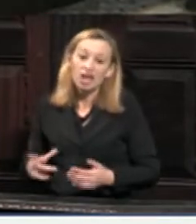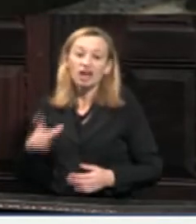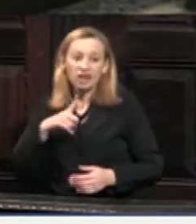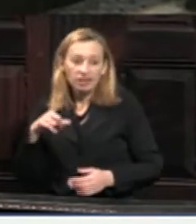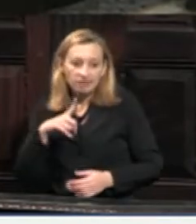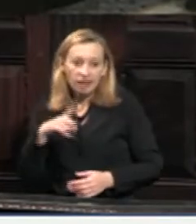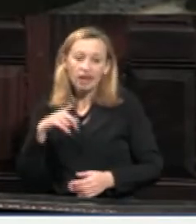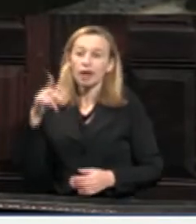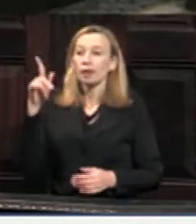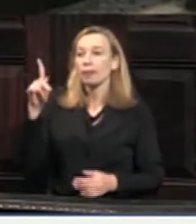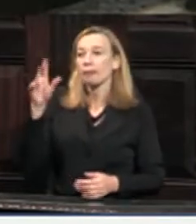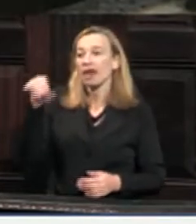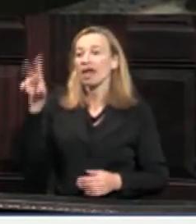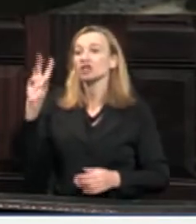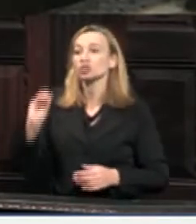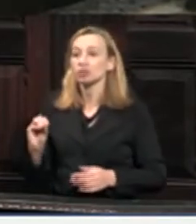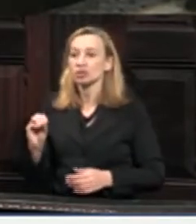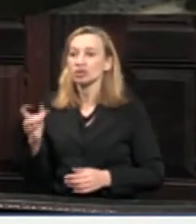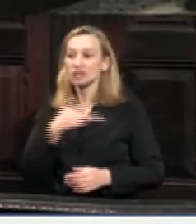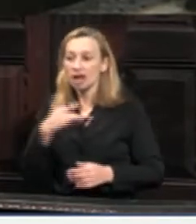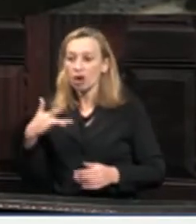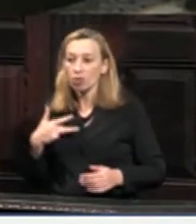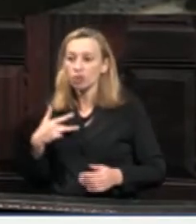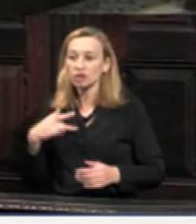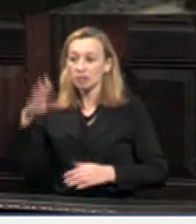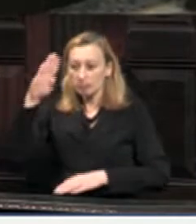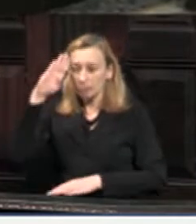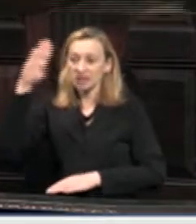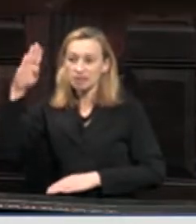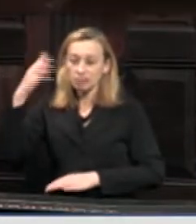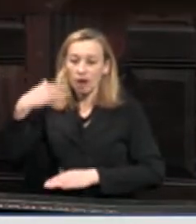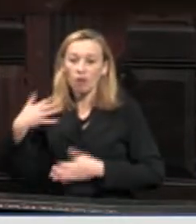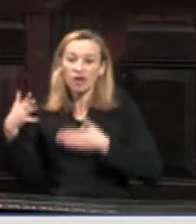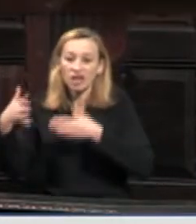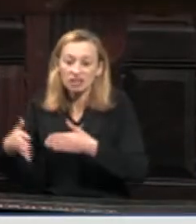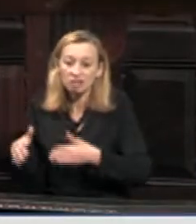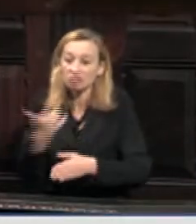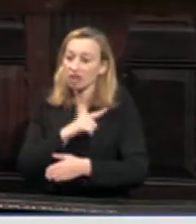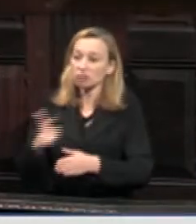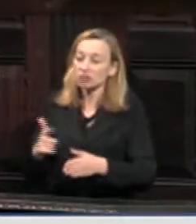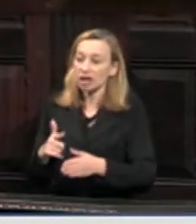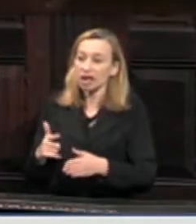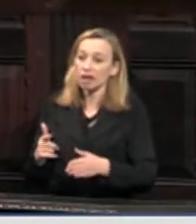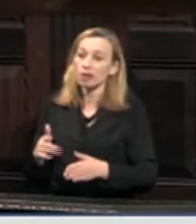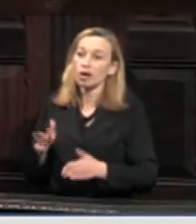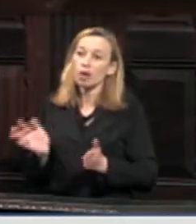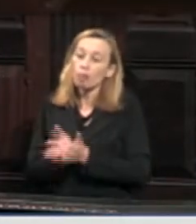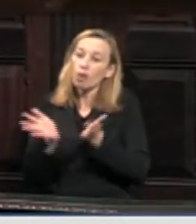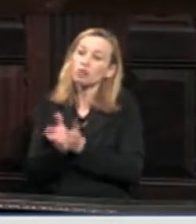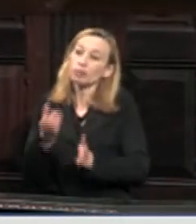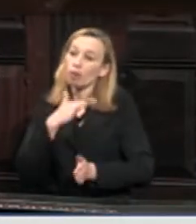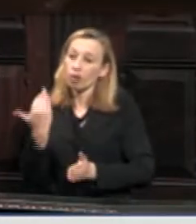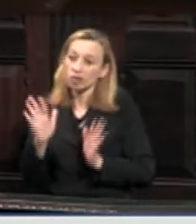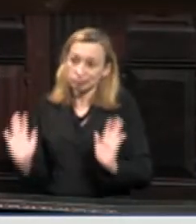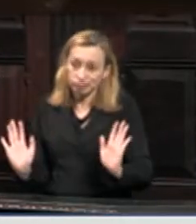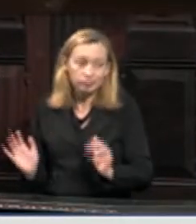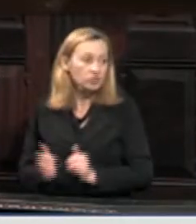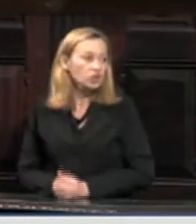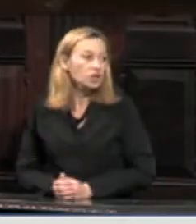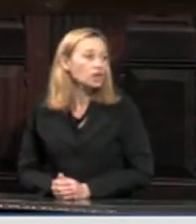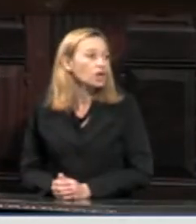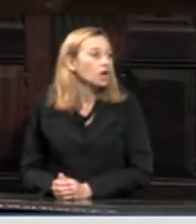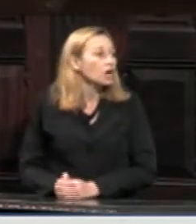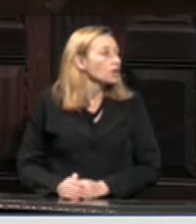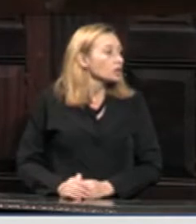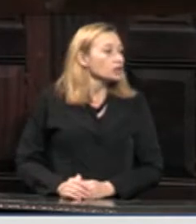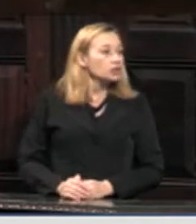tranquilidade, mas o pobre sofre, como Vossa Excelência falou. Para concluir, por favor. Então, senhor presidente, eu pedi até